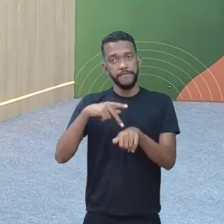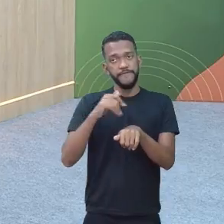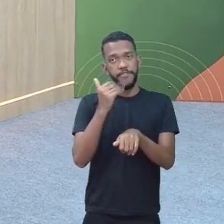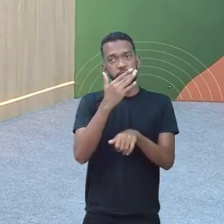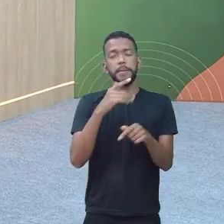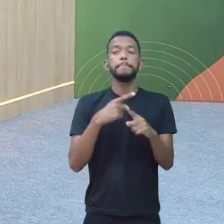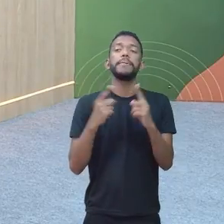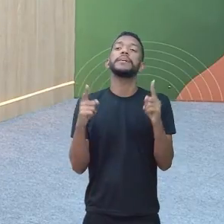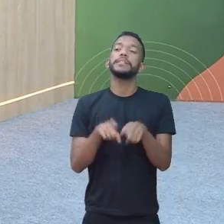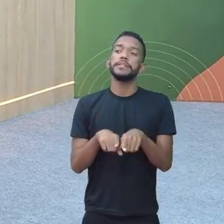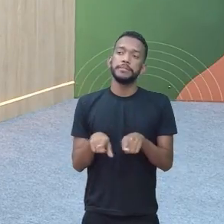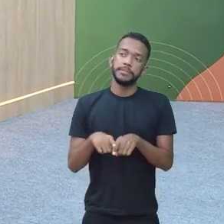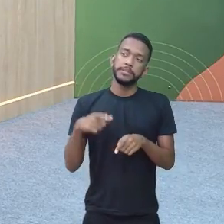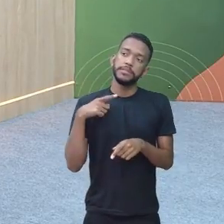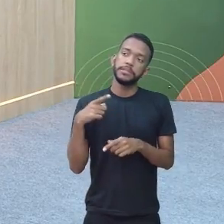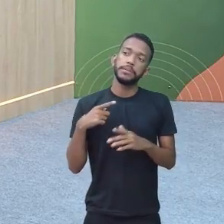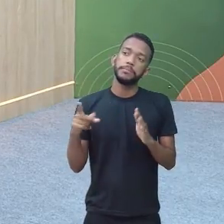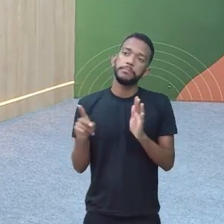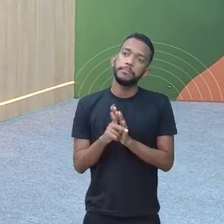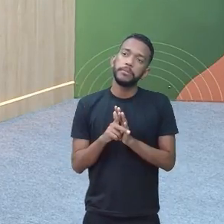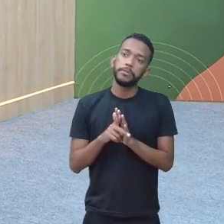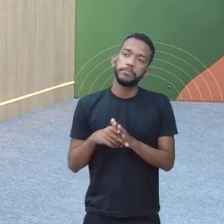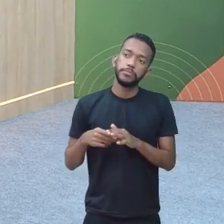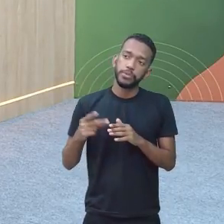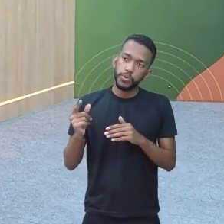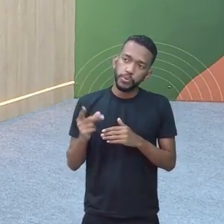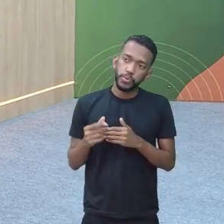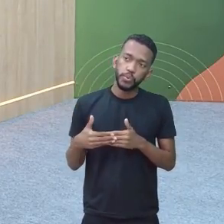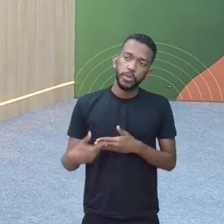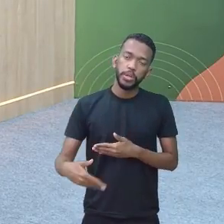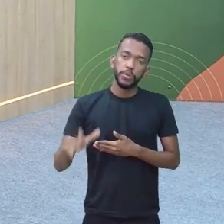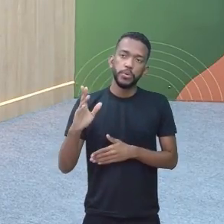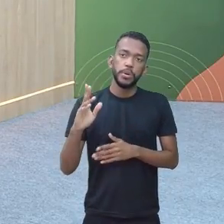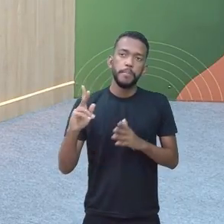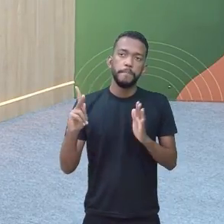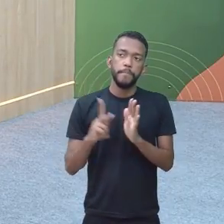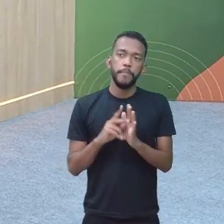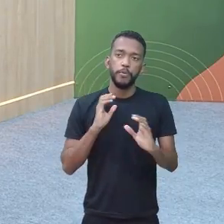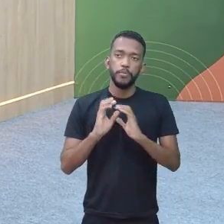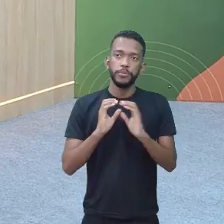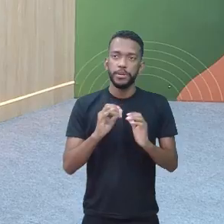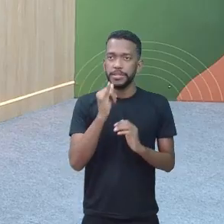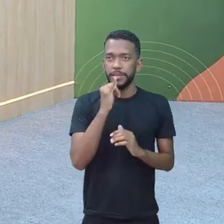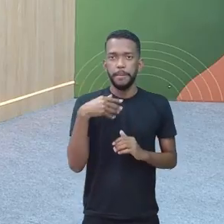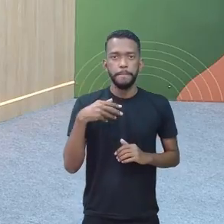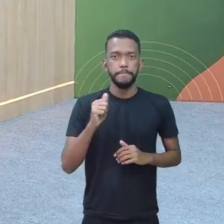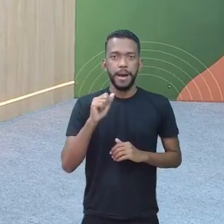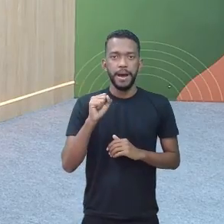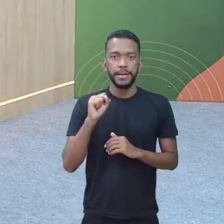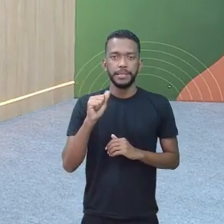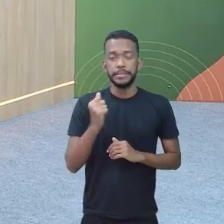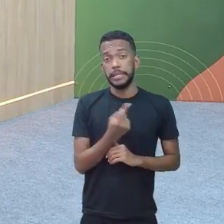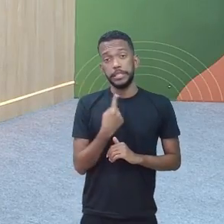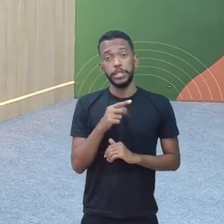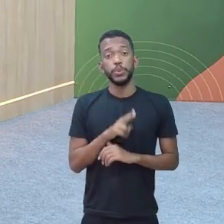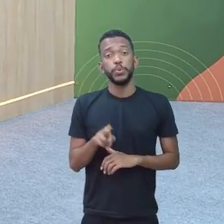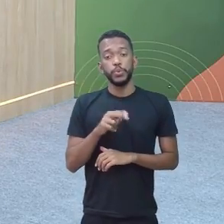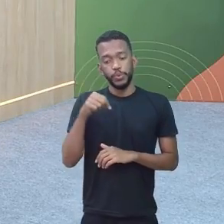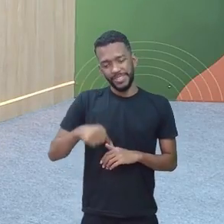mas a gente tem versões mais duradouras dessa comunicação, que é o termo massa, que a gente utiliza